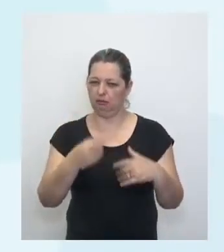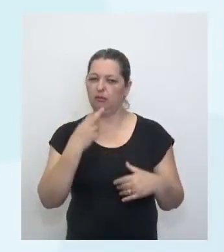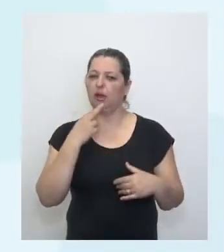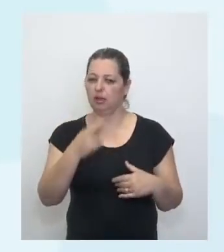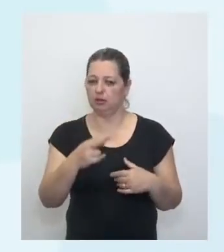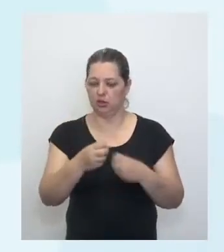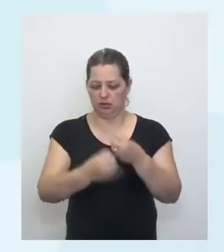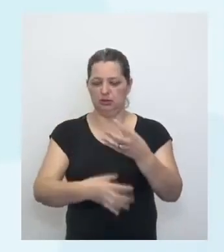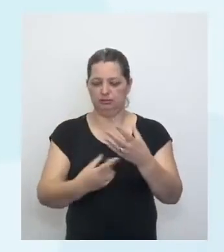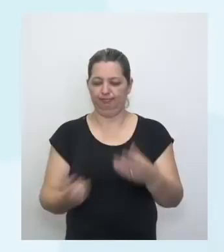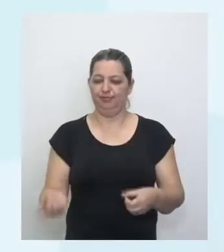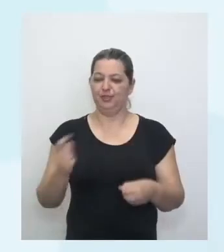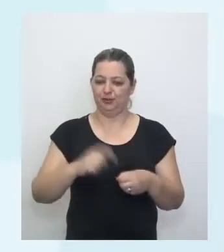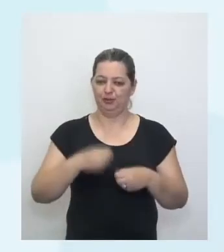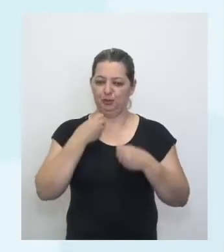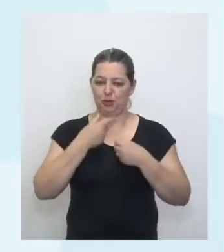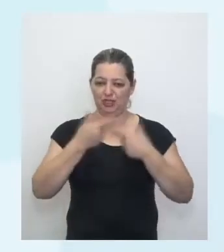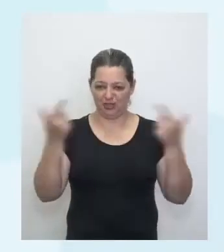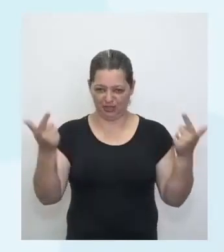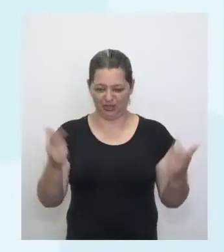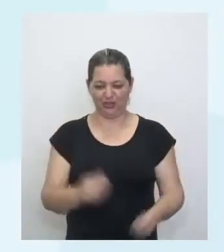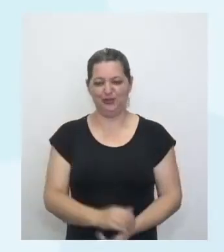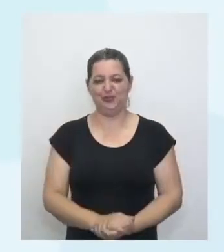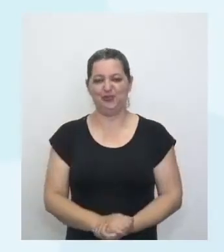mim. Já voltamos. Boa sorte.